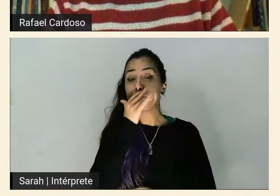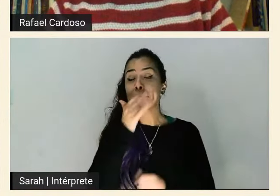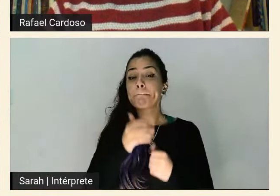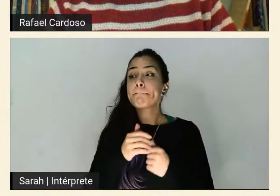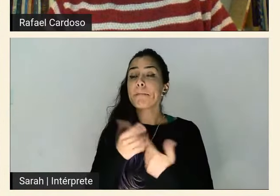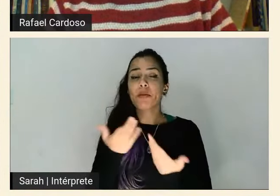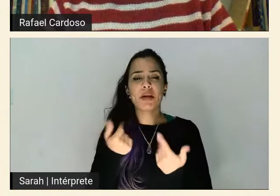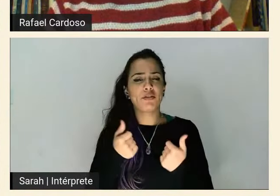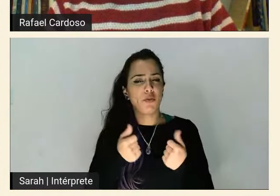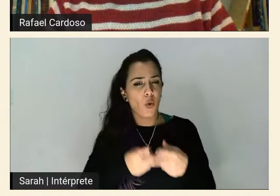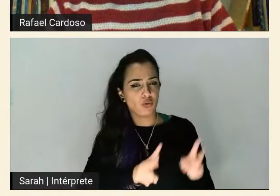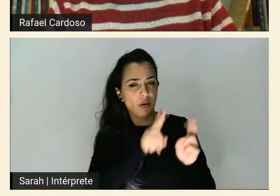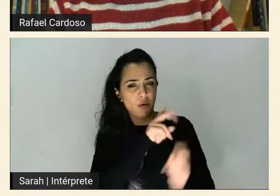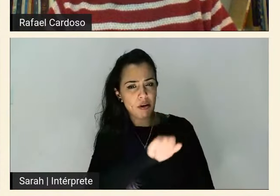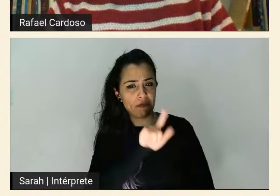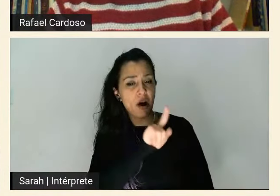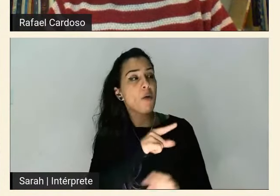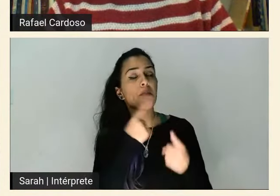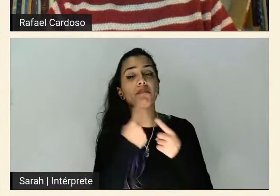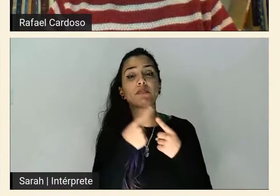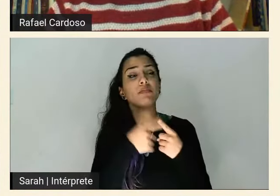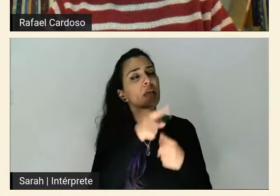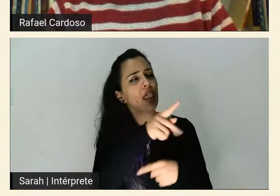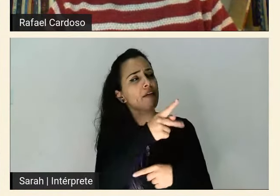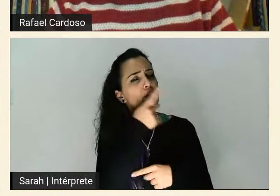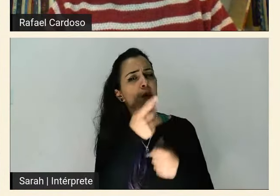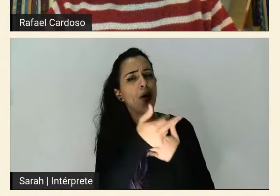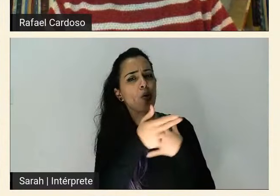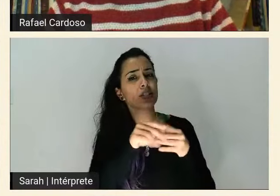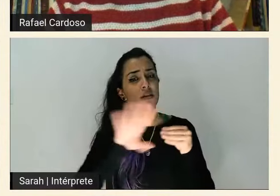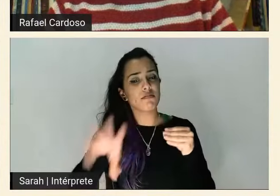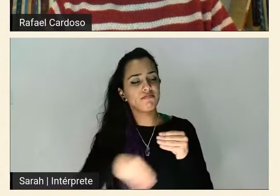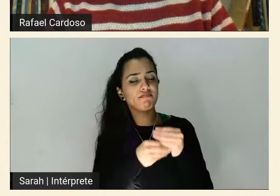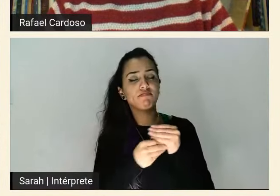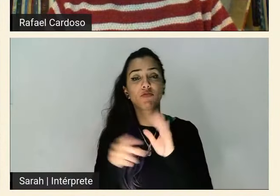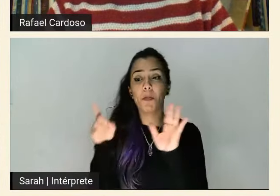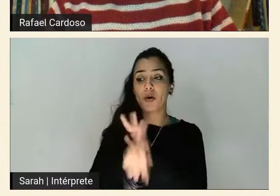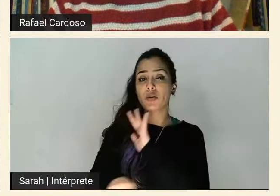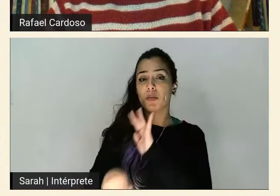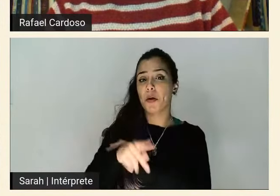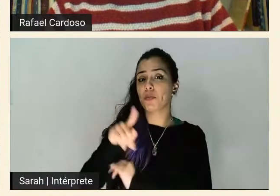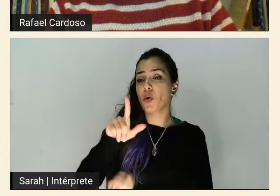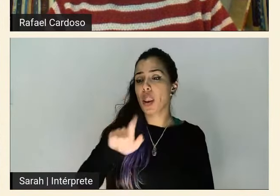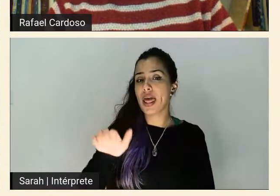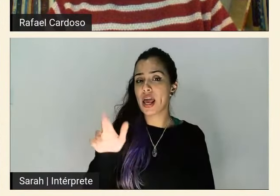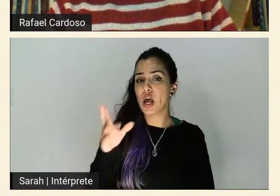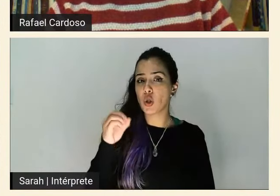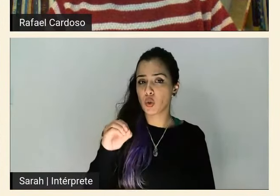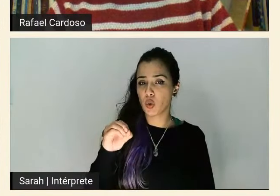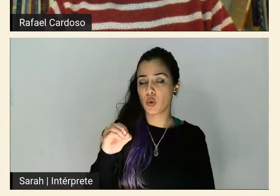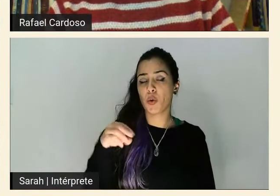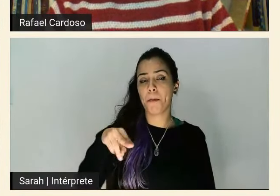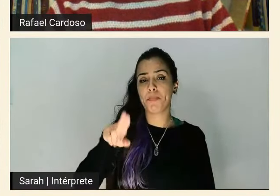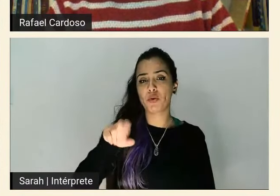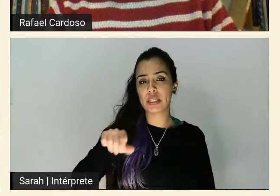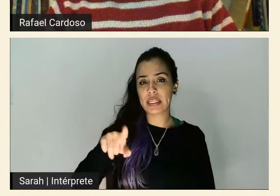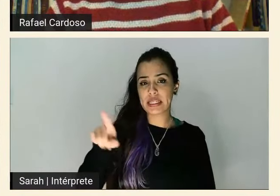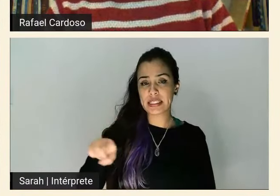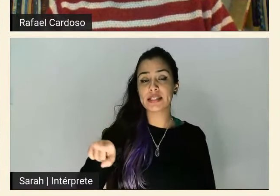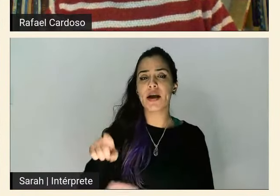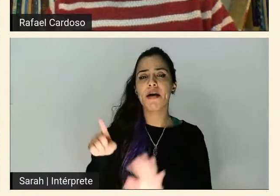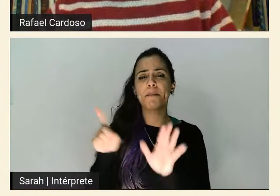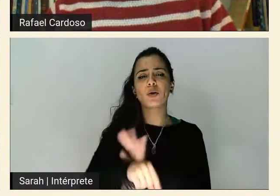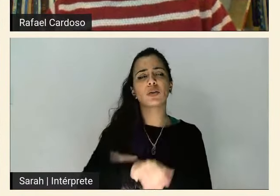ela falou algo que puxa a pergunta do Leandro Muniz. Ele pergunta o seguinte: Val, você acha que